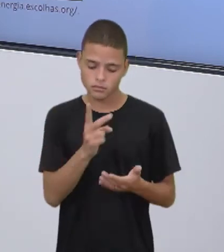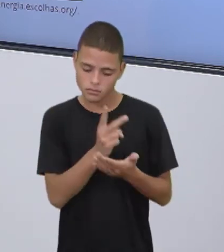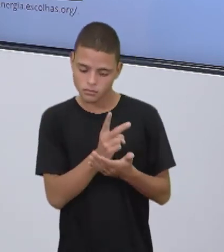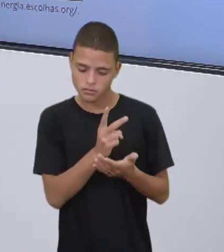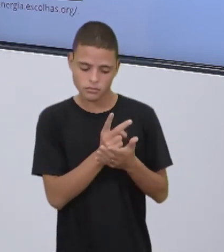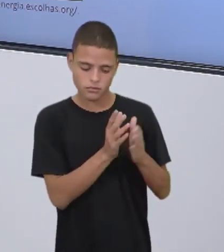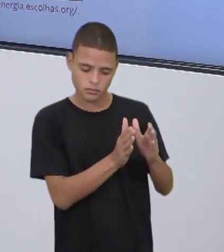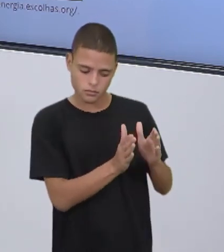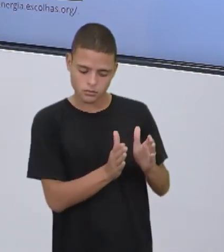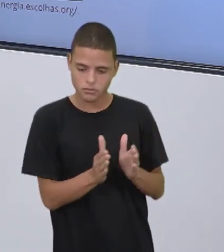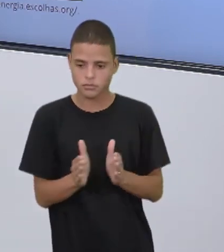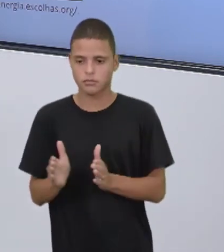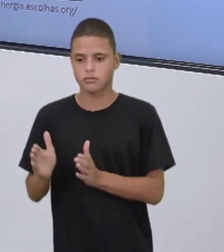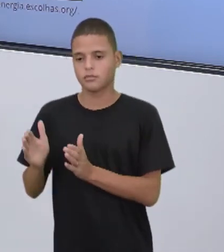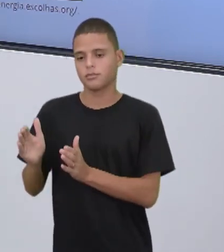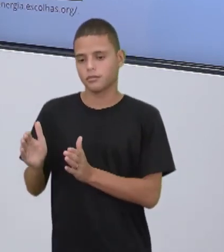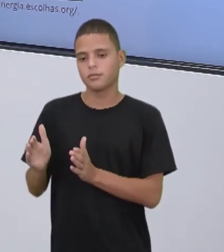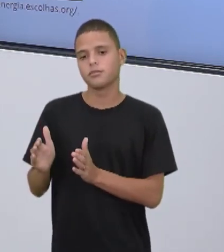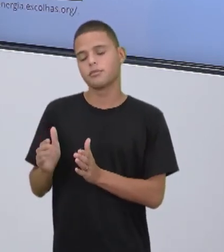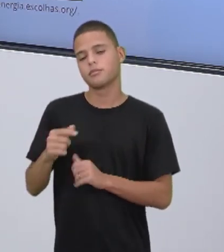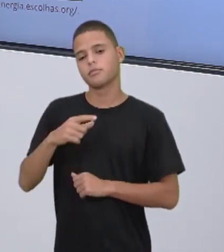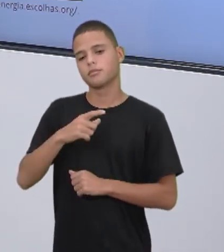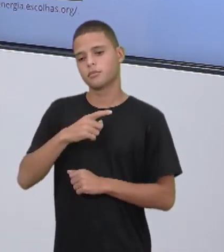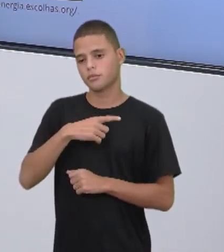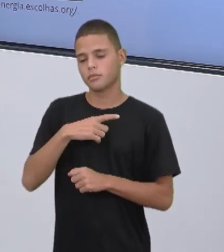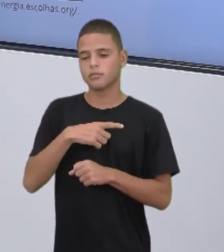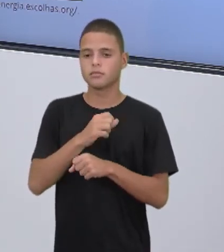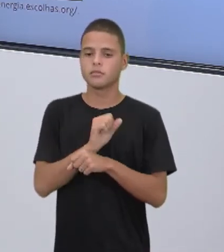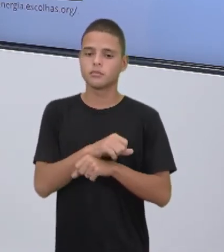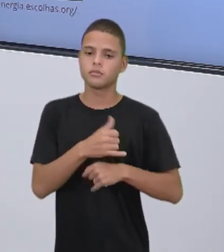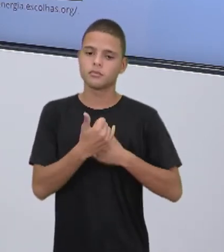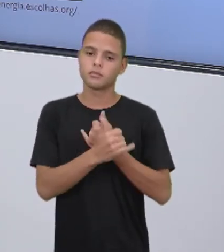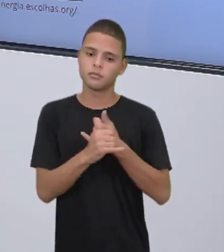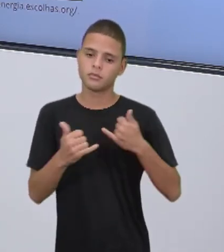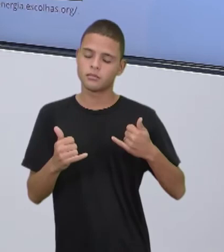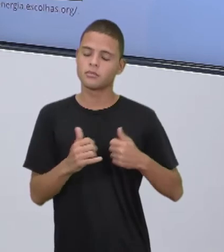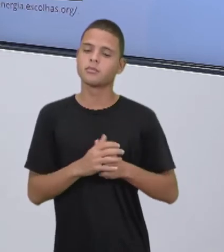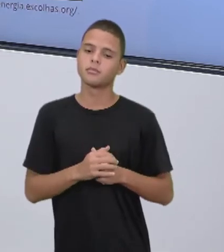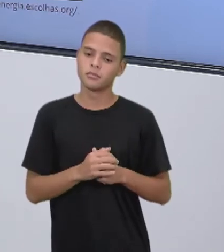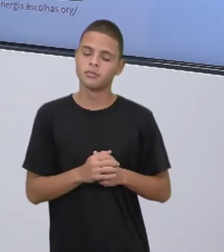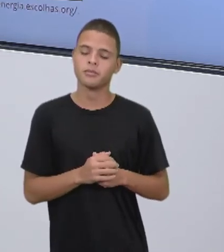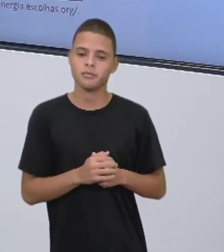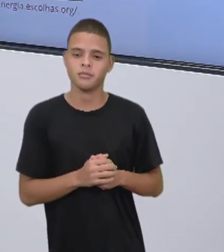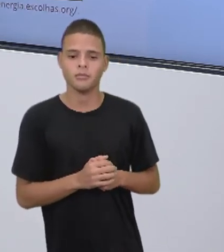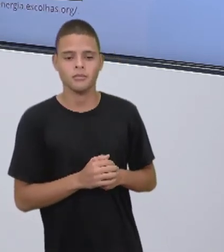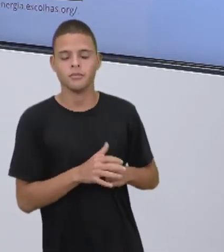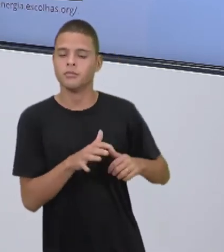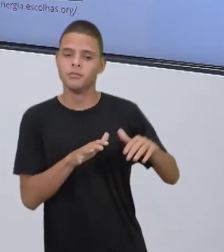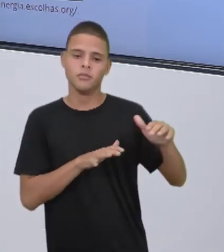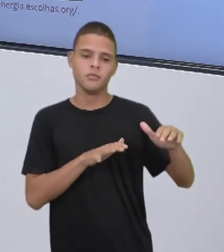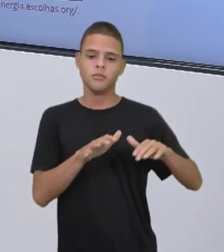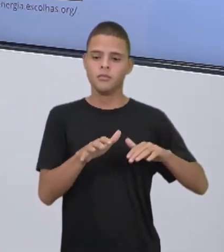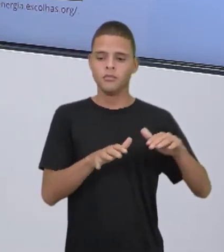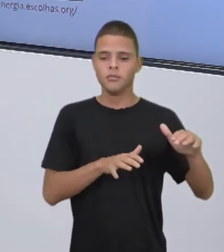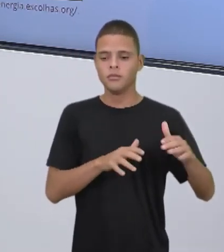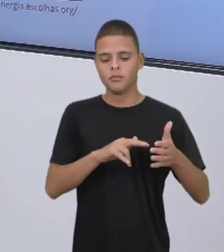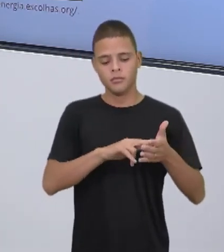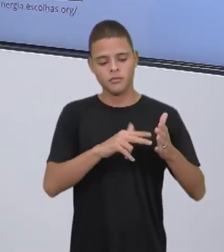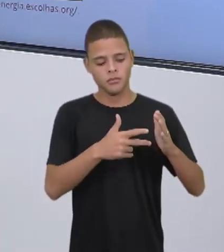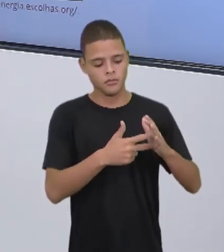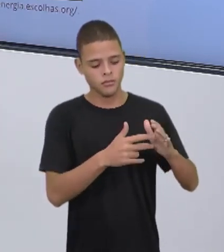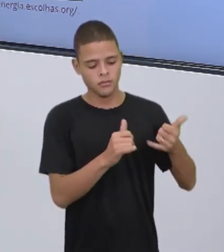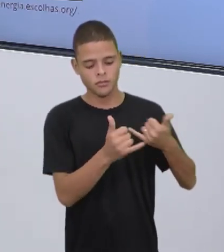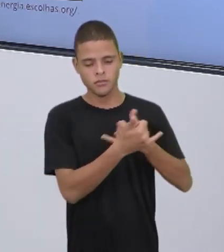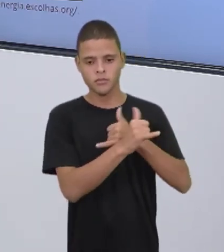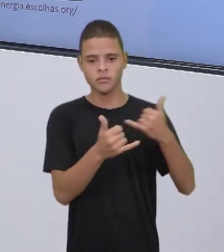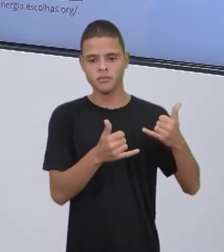mesma direção, organizadamente, você tem, então, a eletricidade, o movimento do elétron. E aí, este movimento do elétron